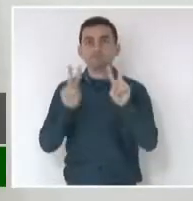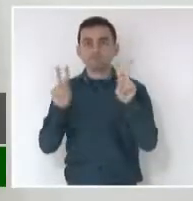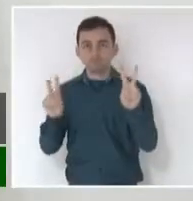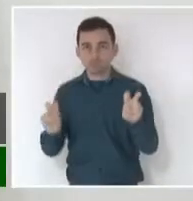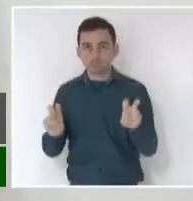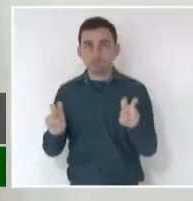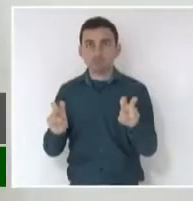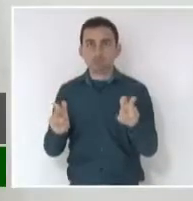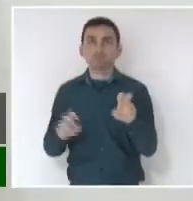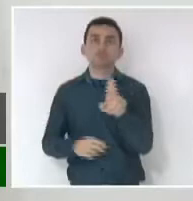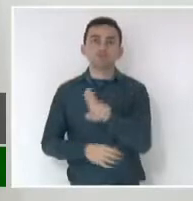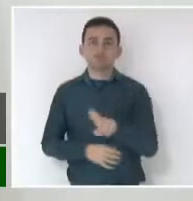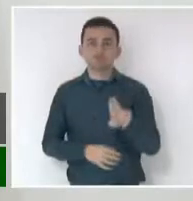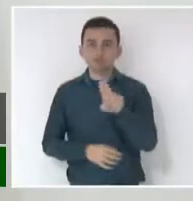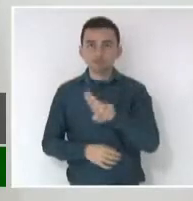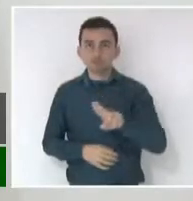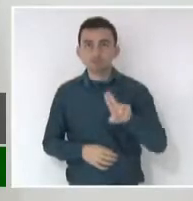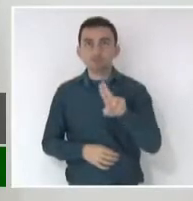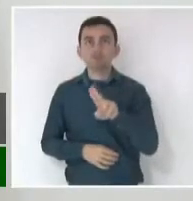o uso